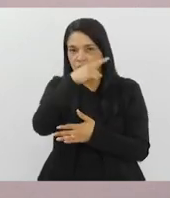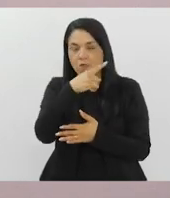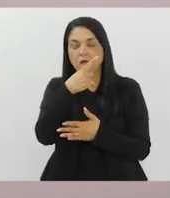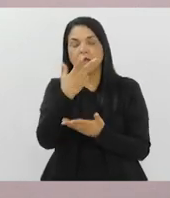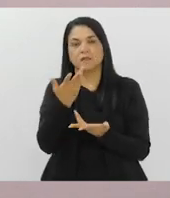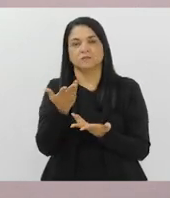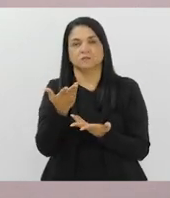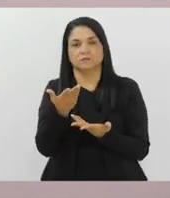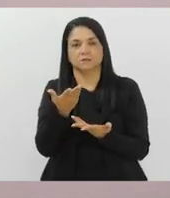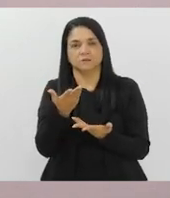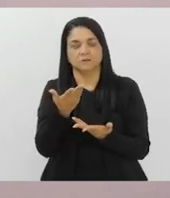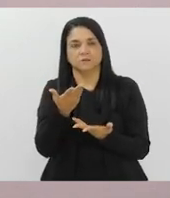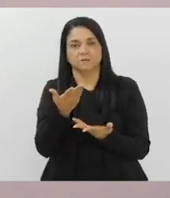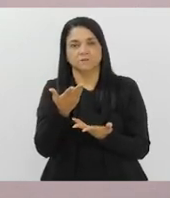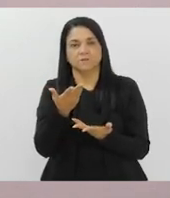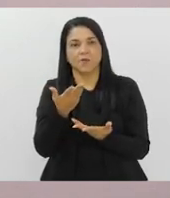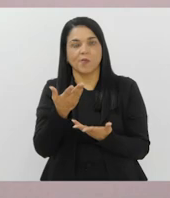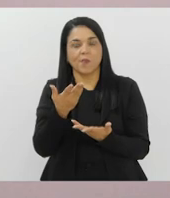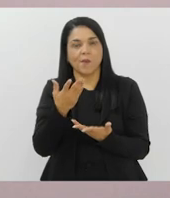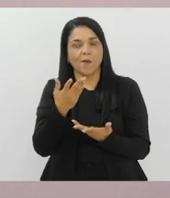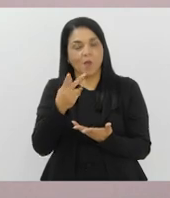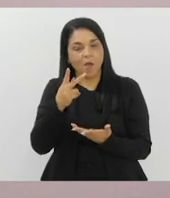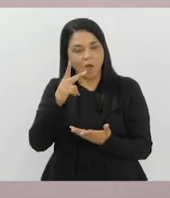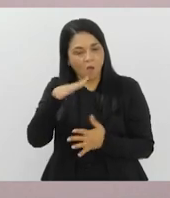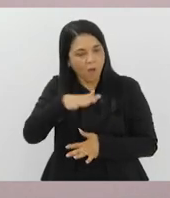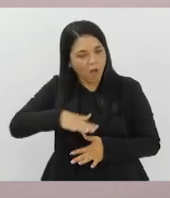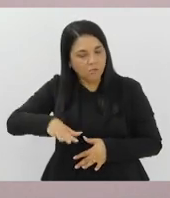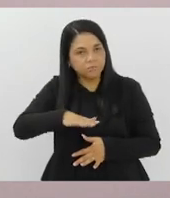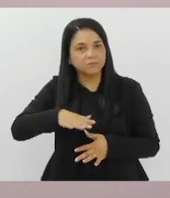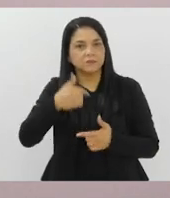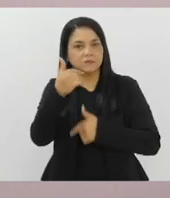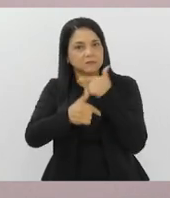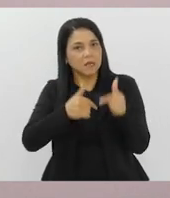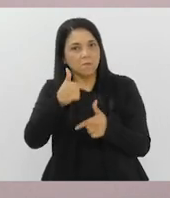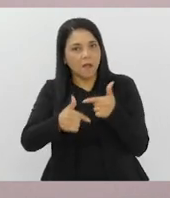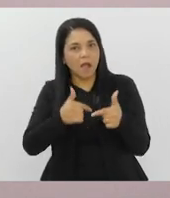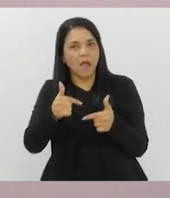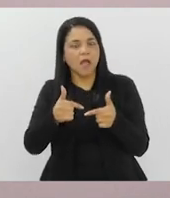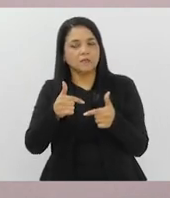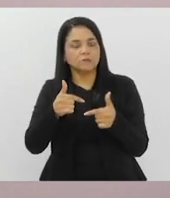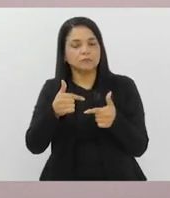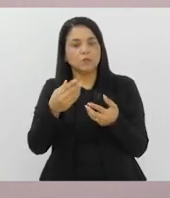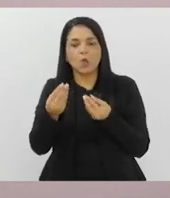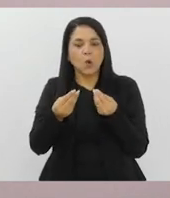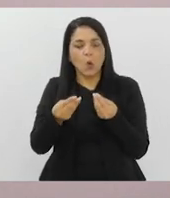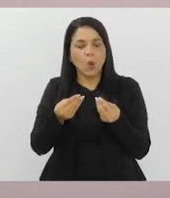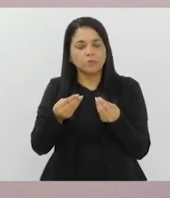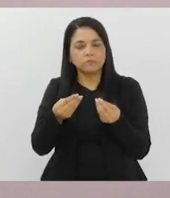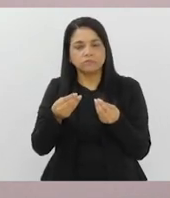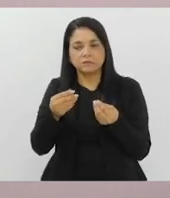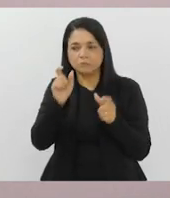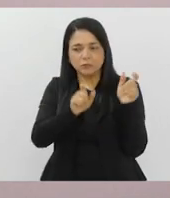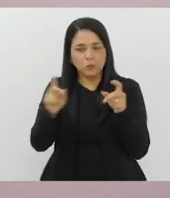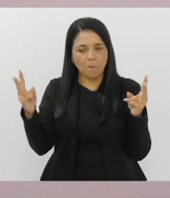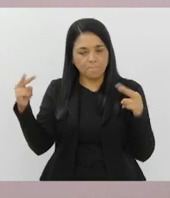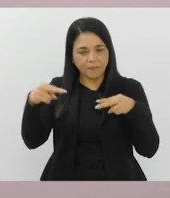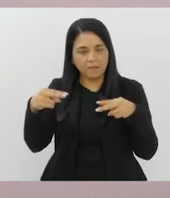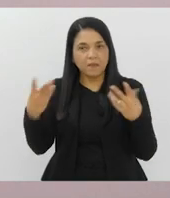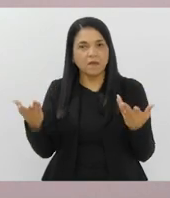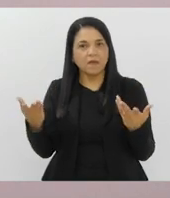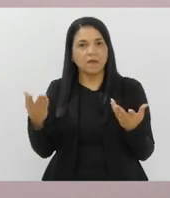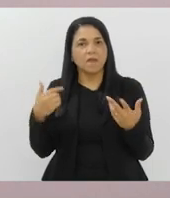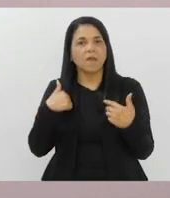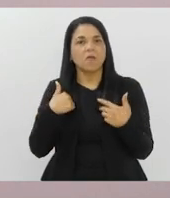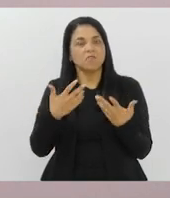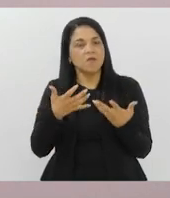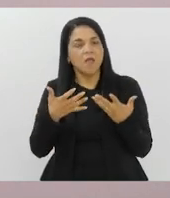relação ao seu próprio ambiente de trabalho e como ela é vista. Então, eu queria fazer um parêntese